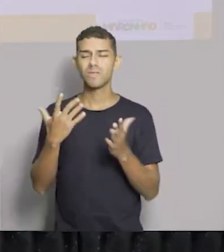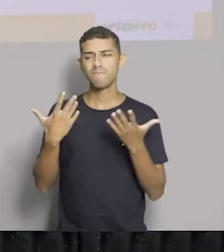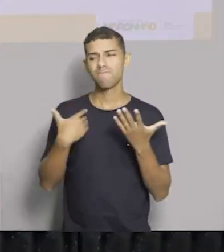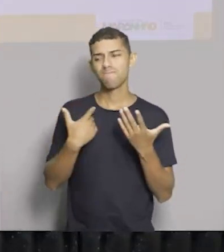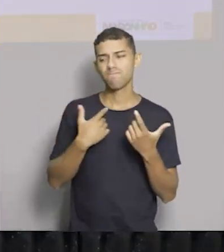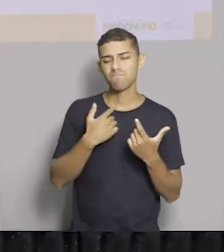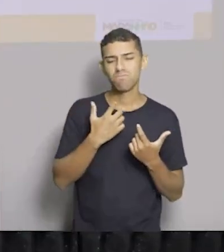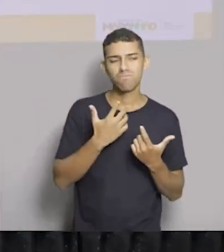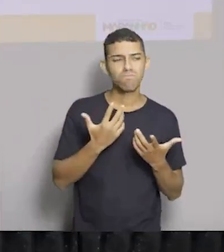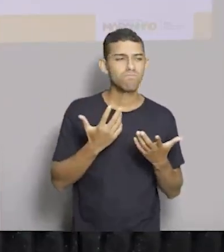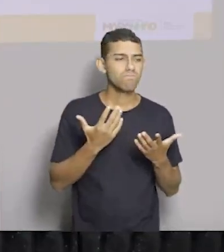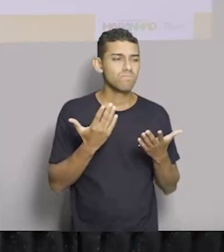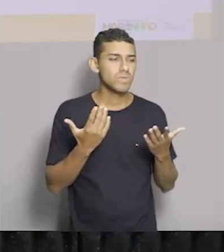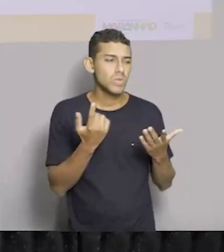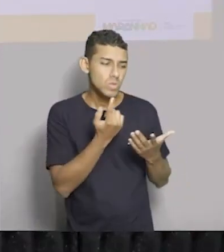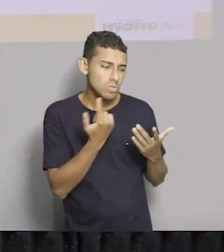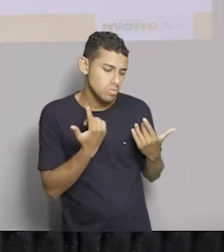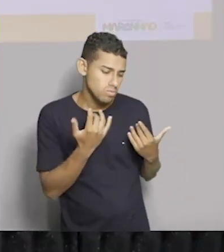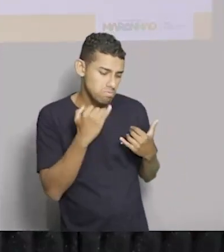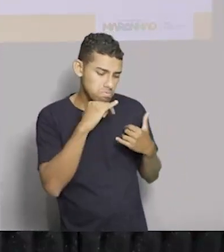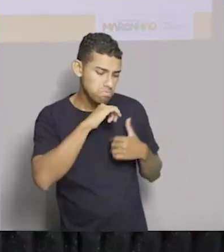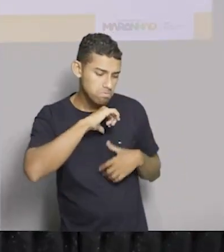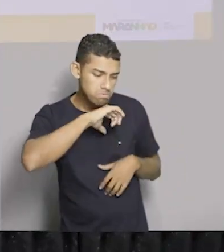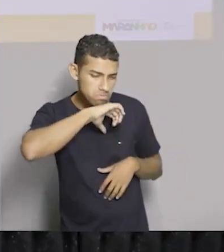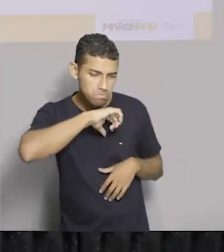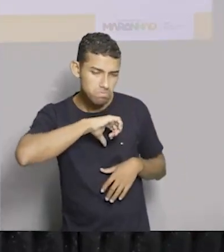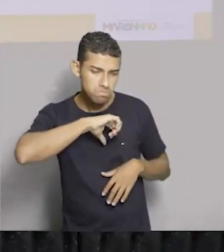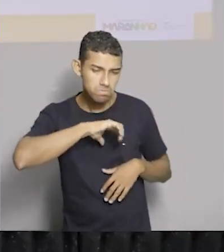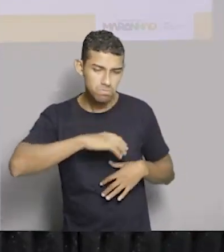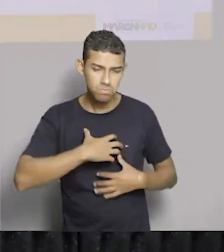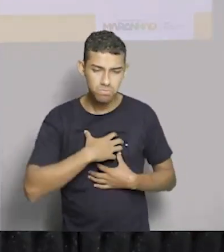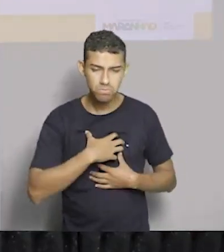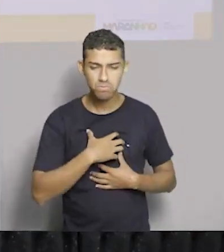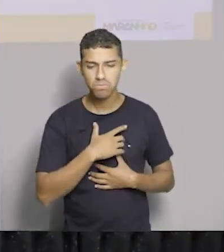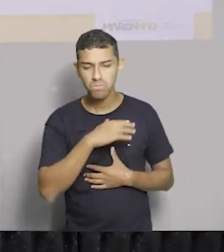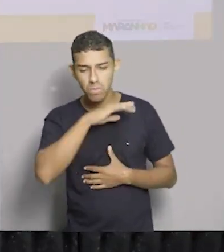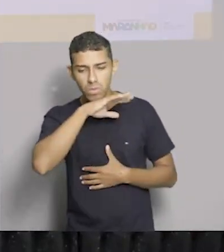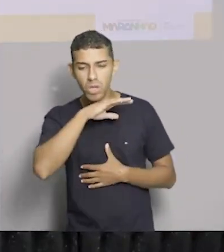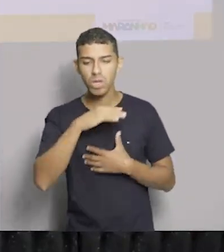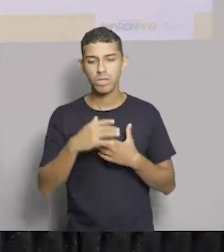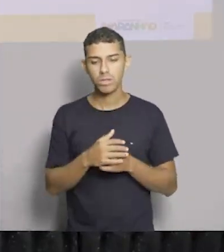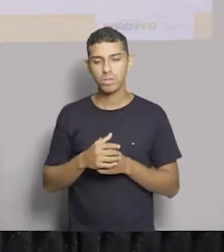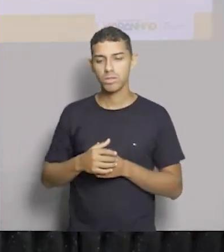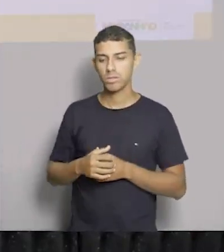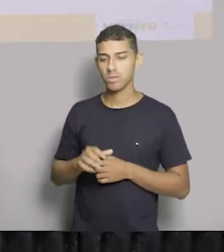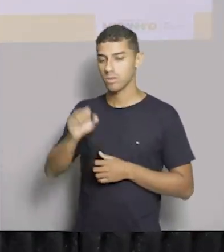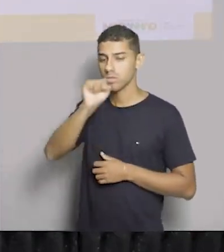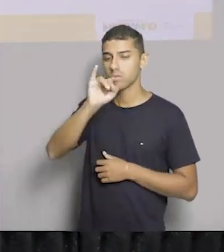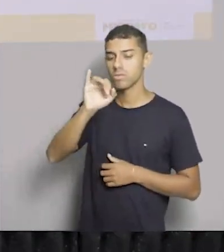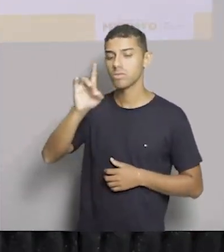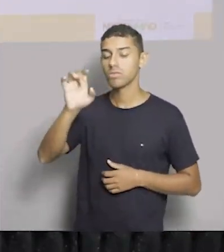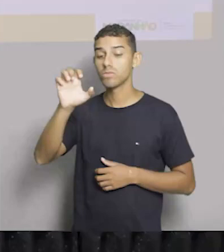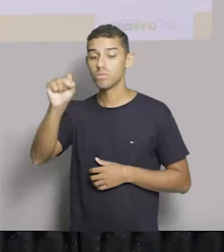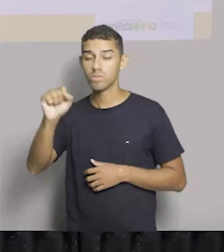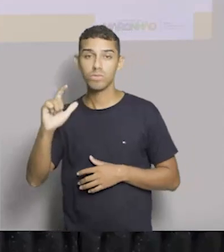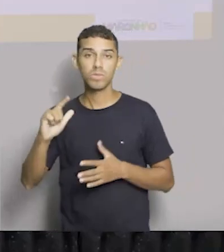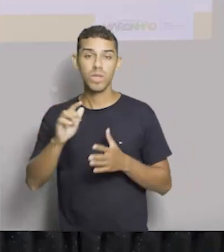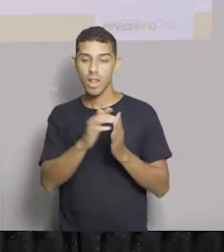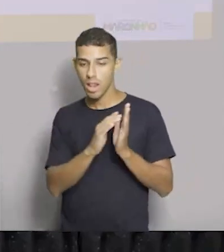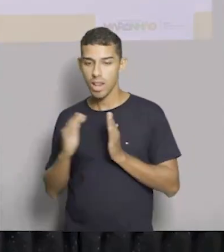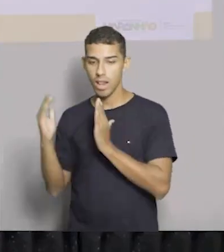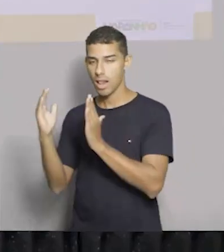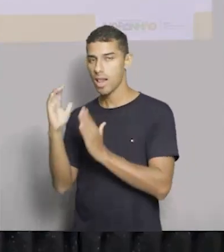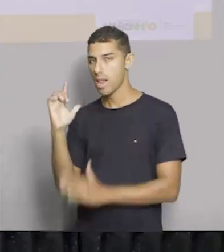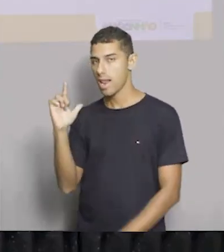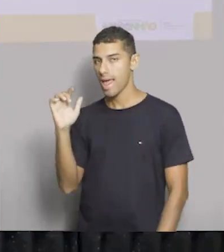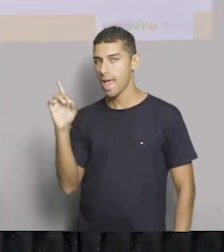baixo. Sozinho, ele é uma preposição, ele pode ser um advérbio, e side significa lado. Tá